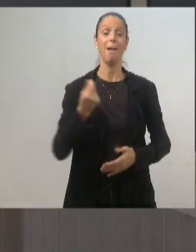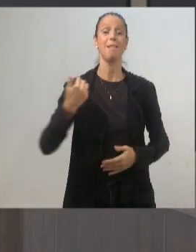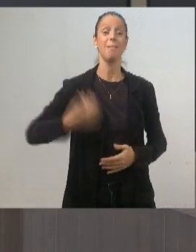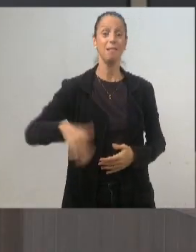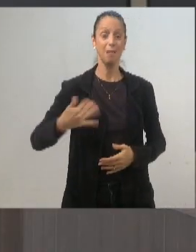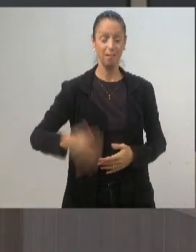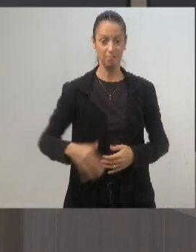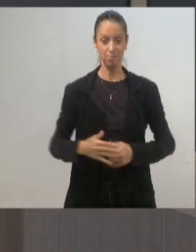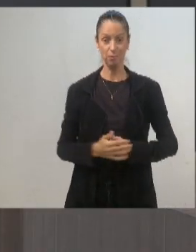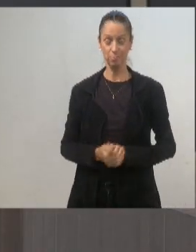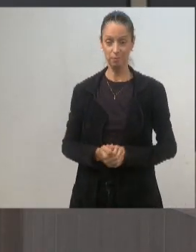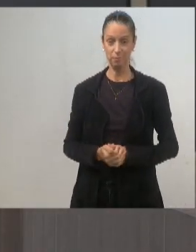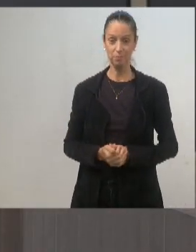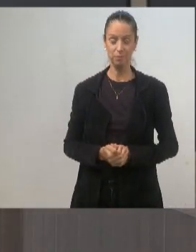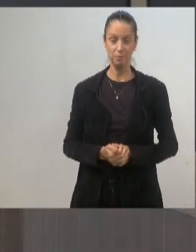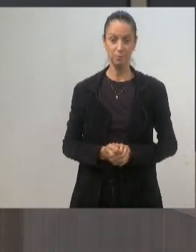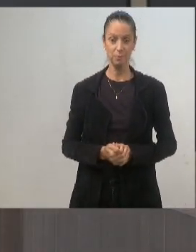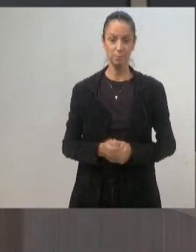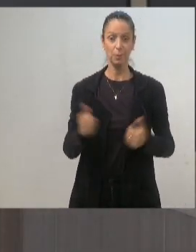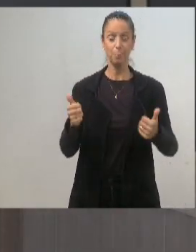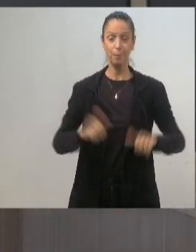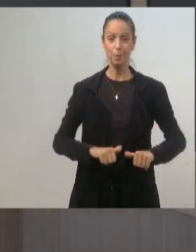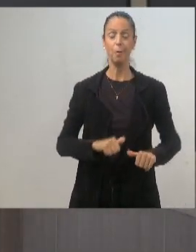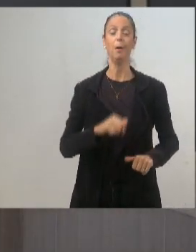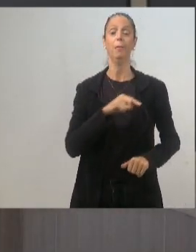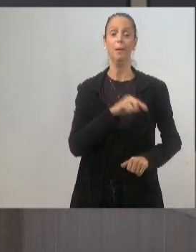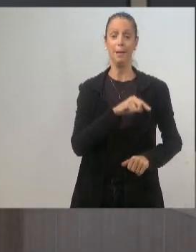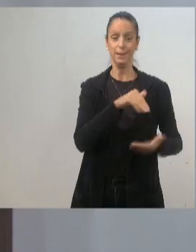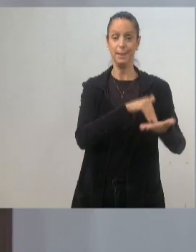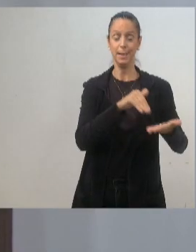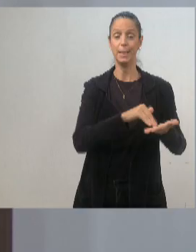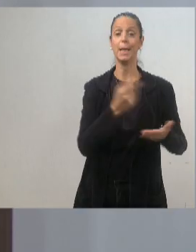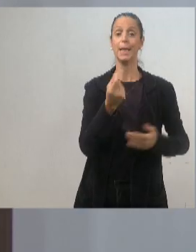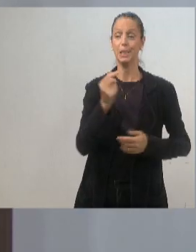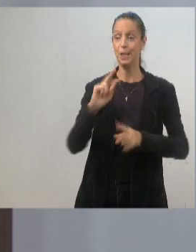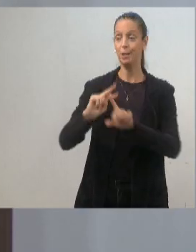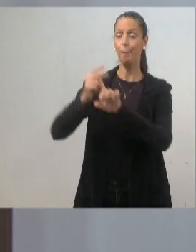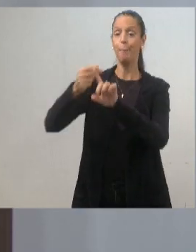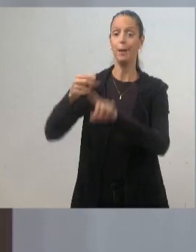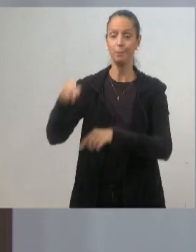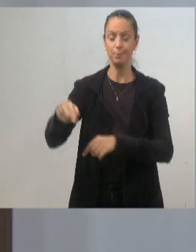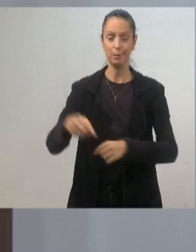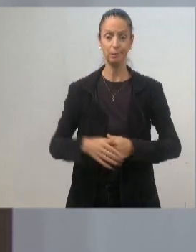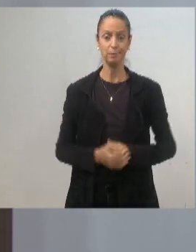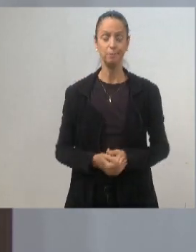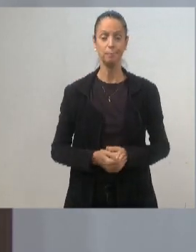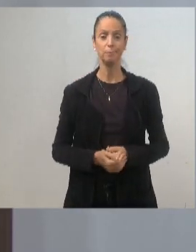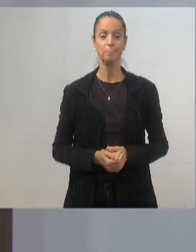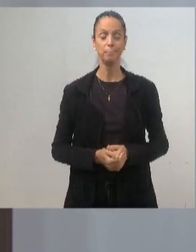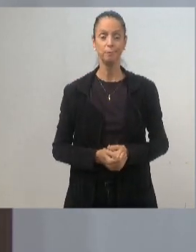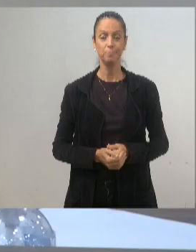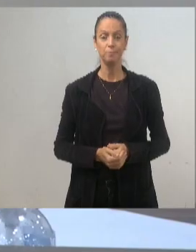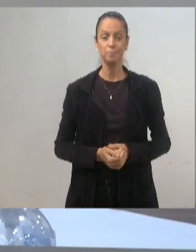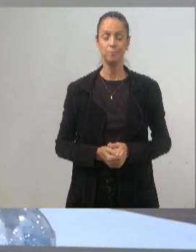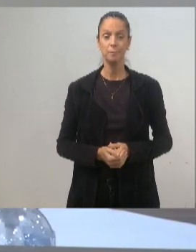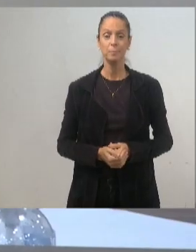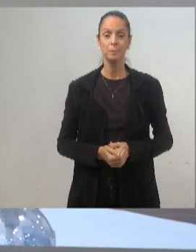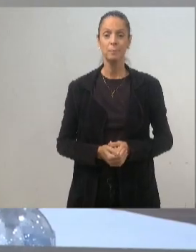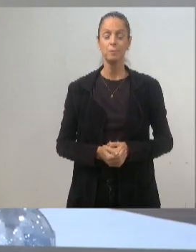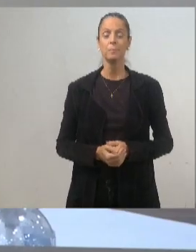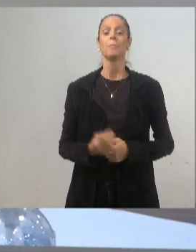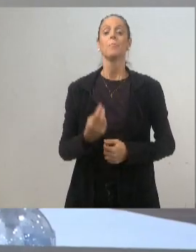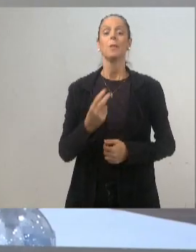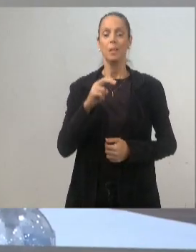ainda pior, ganha aditivo. Obrigado, vereador. Senhora presidente, por conta dos apartes, mais 2 minutos. Mais 2 minutos ao